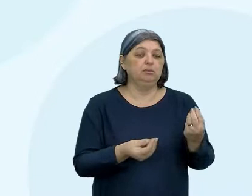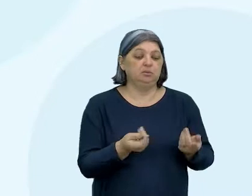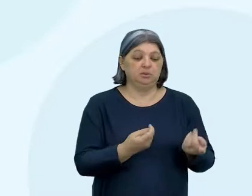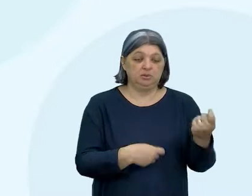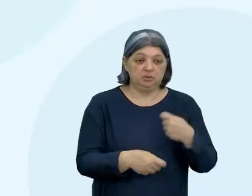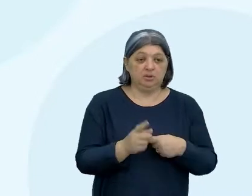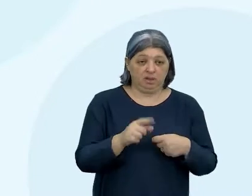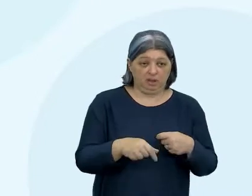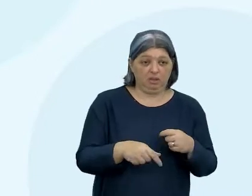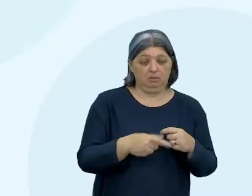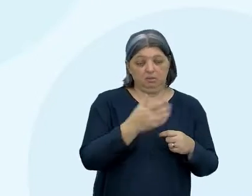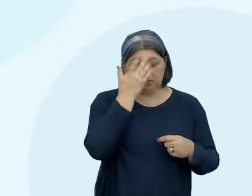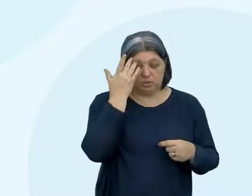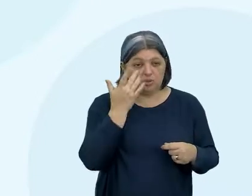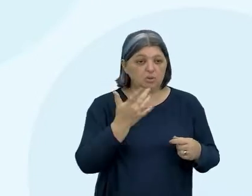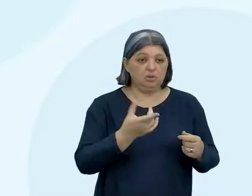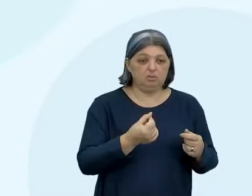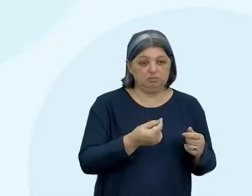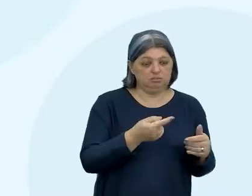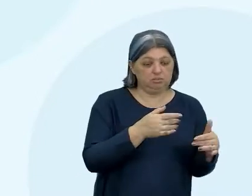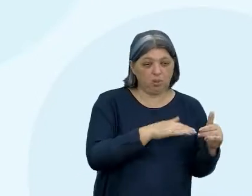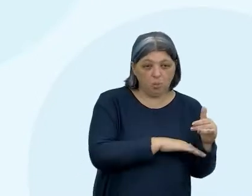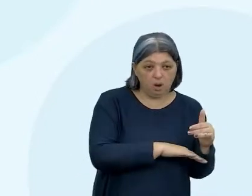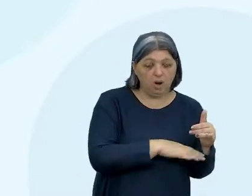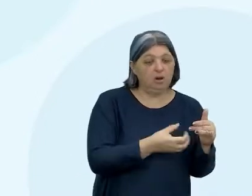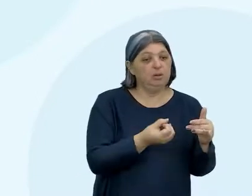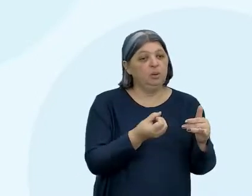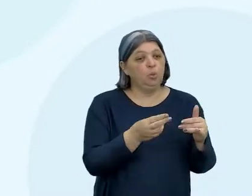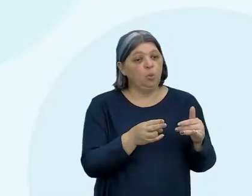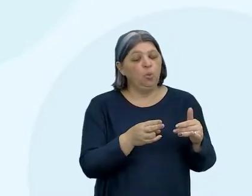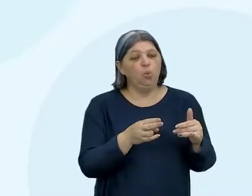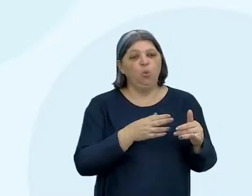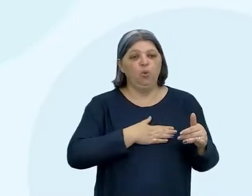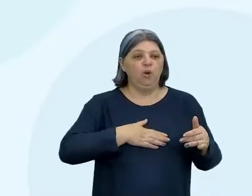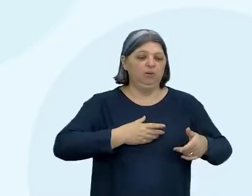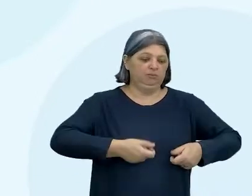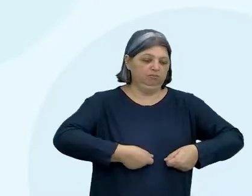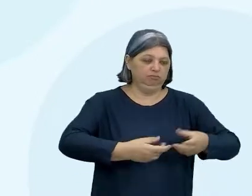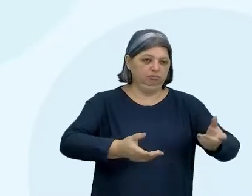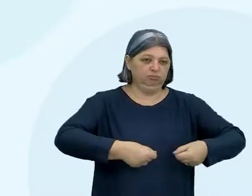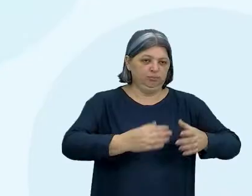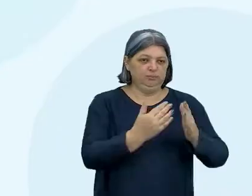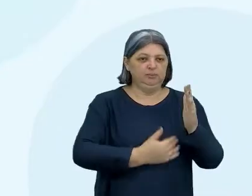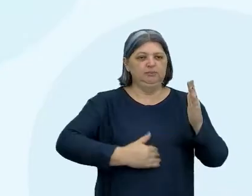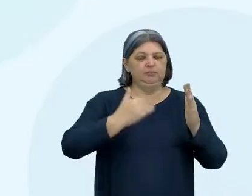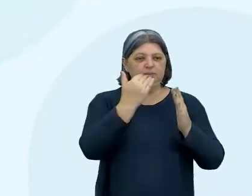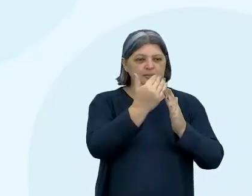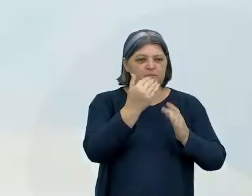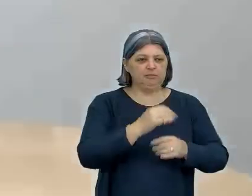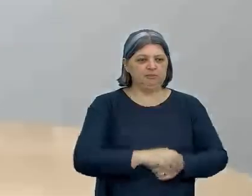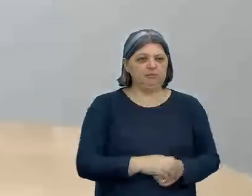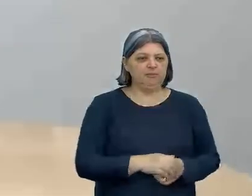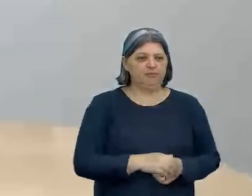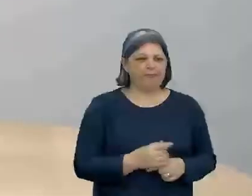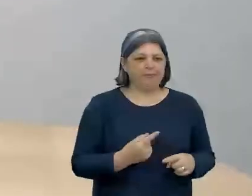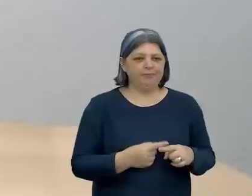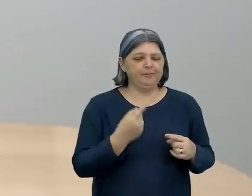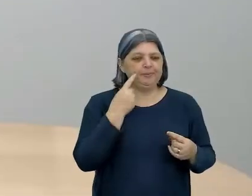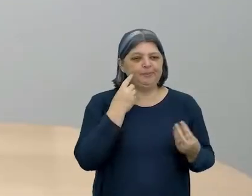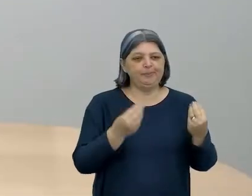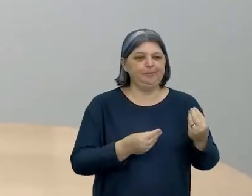gente é poupador, a gente é sonhador, a gente gosta de gastar além do necessário. Se a gente se coloca aí